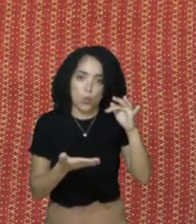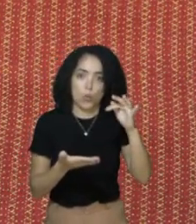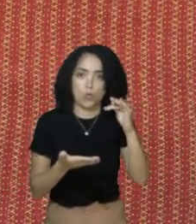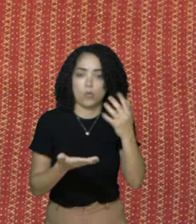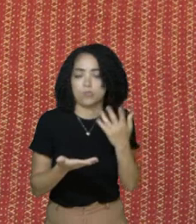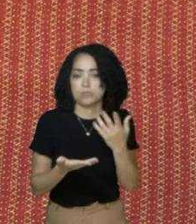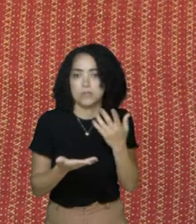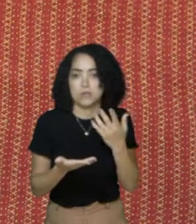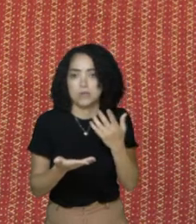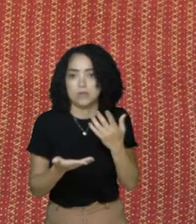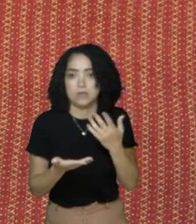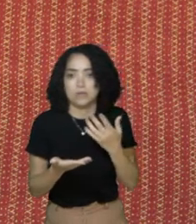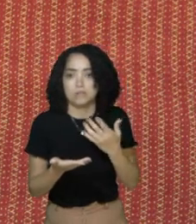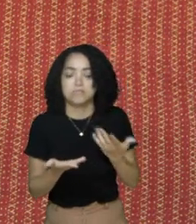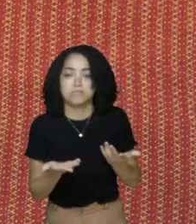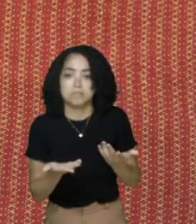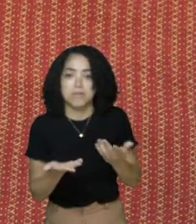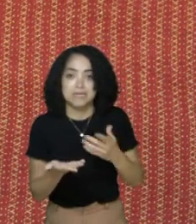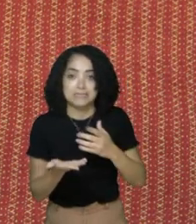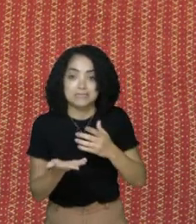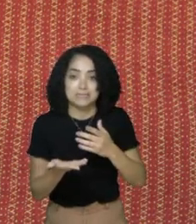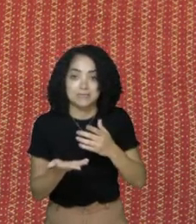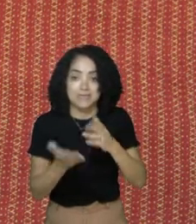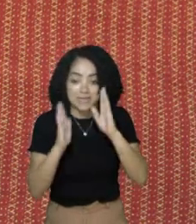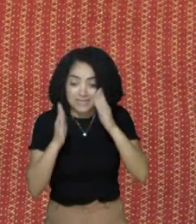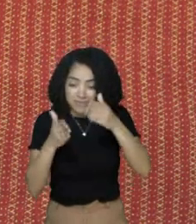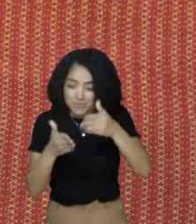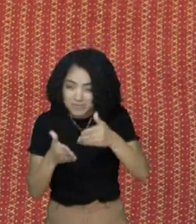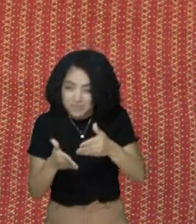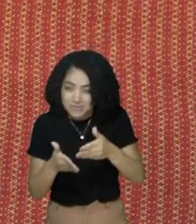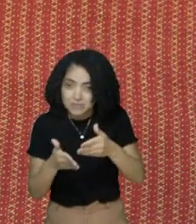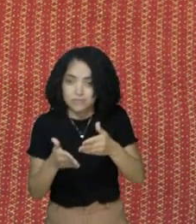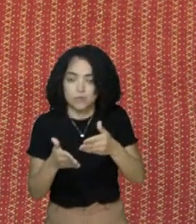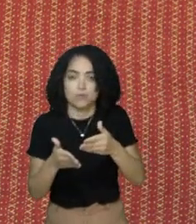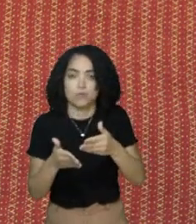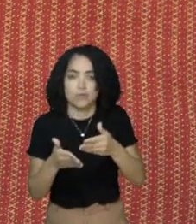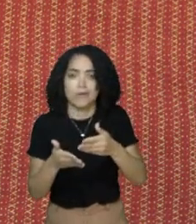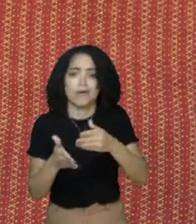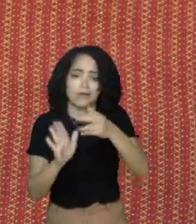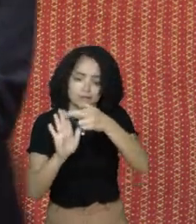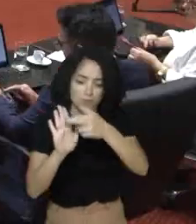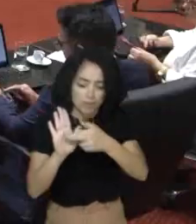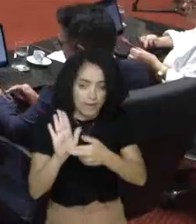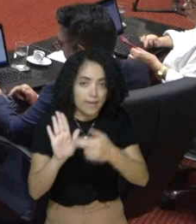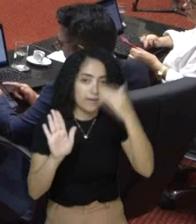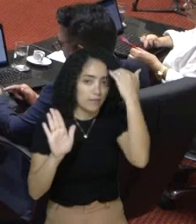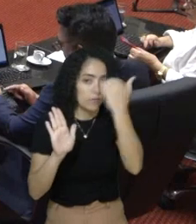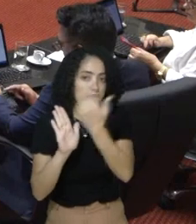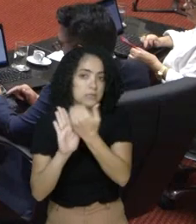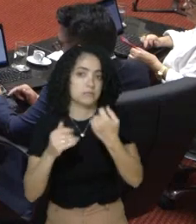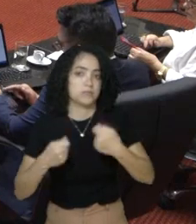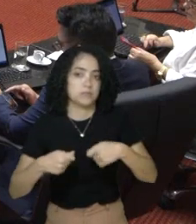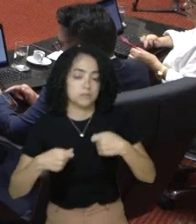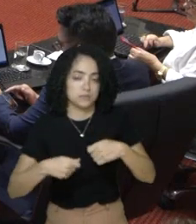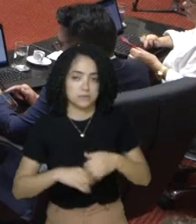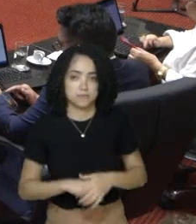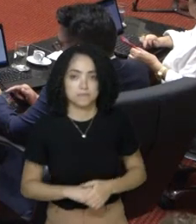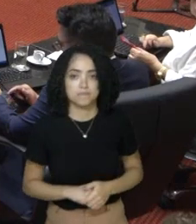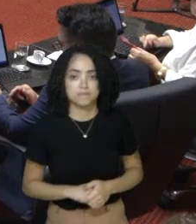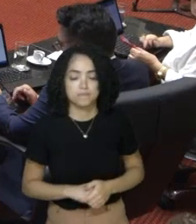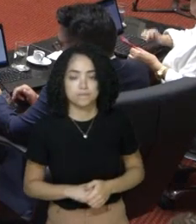plasil. Agora, medicamentos específicos, aí não, daí tem todo um regramento, né? Senhores deputados, obrigado,